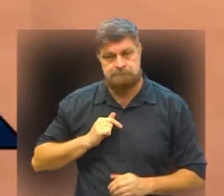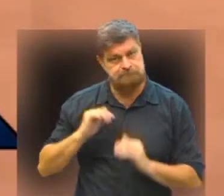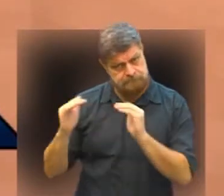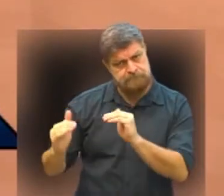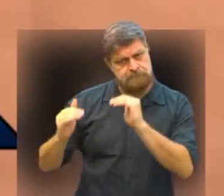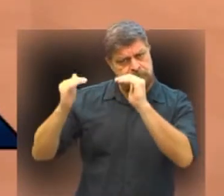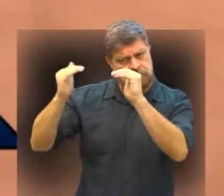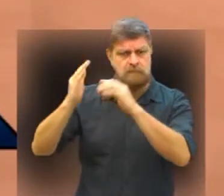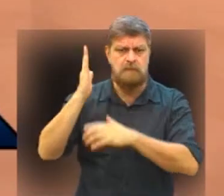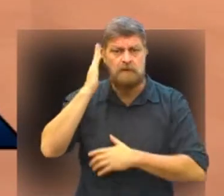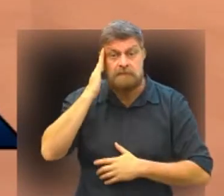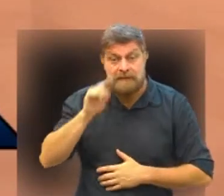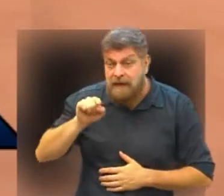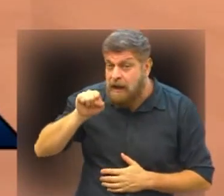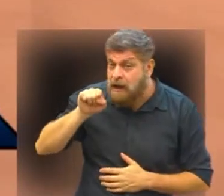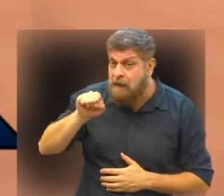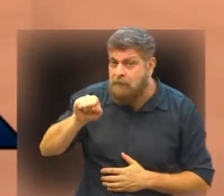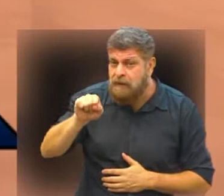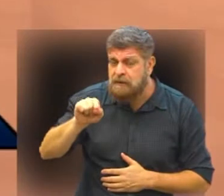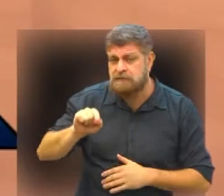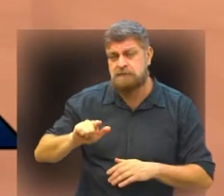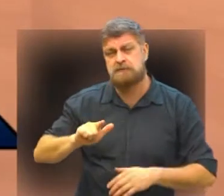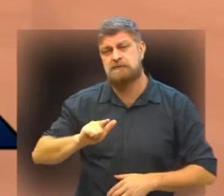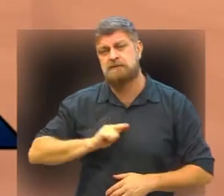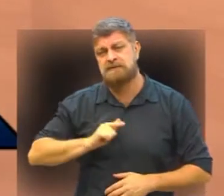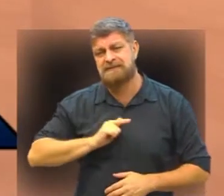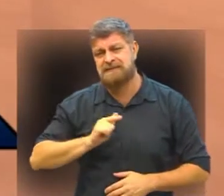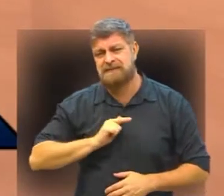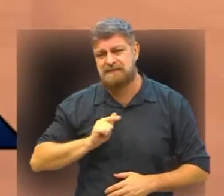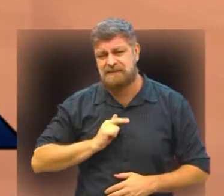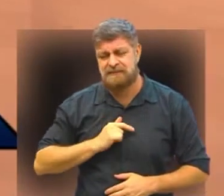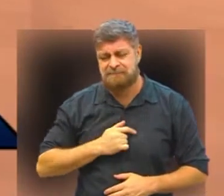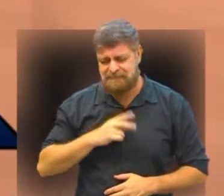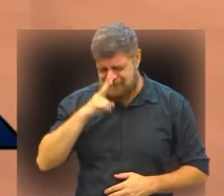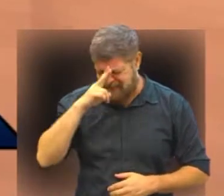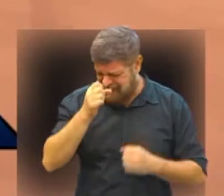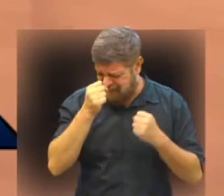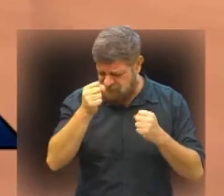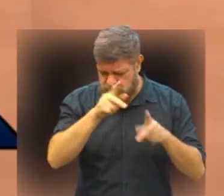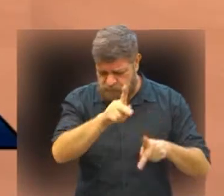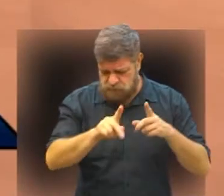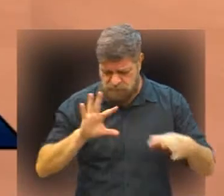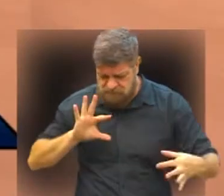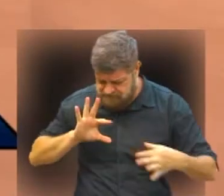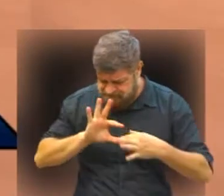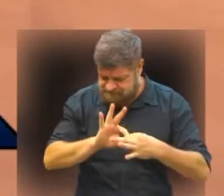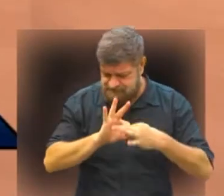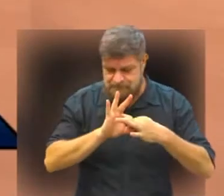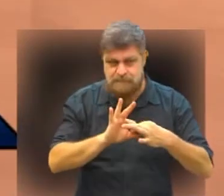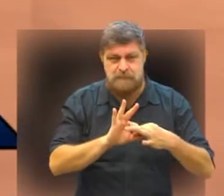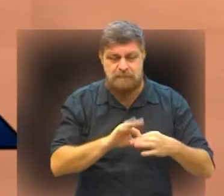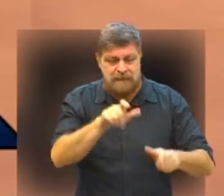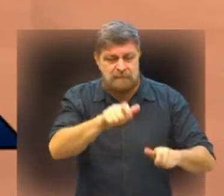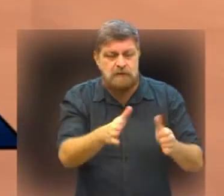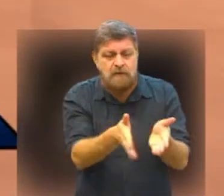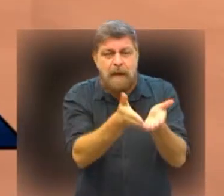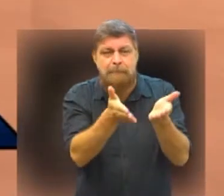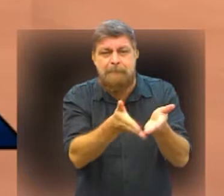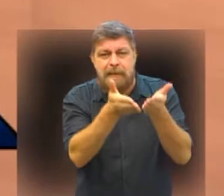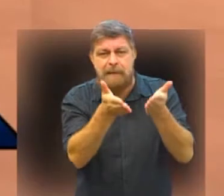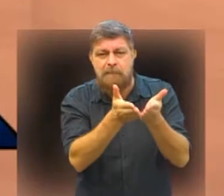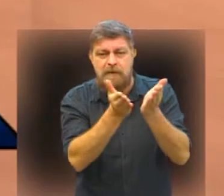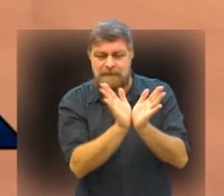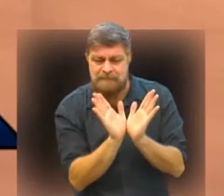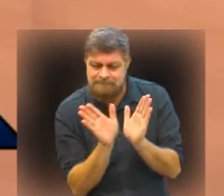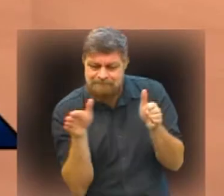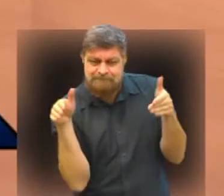até privilegiada, mas que tinha uma conexão fortíssima com o povo mais